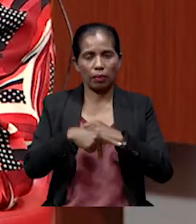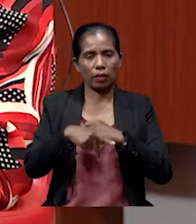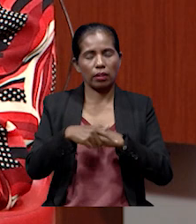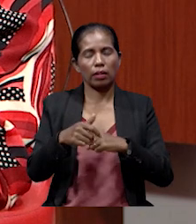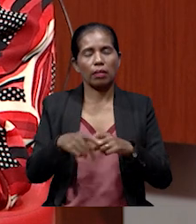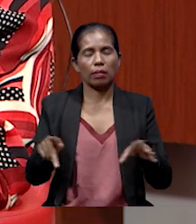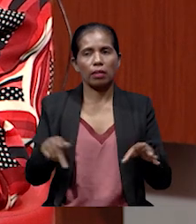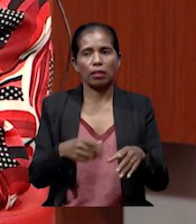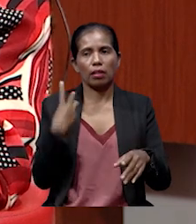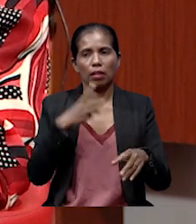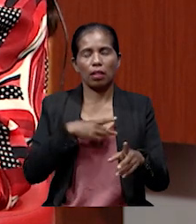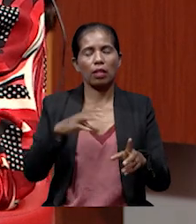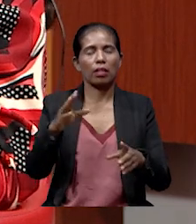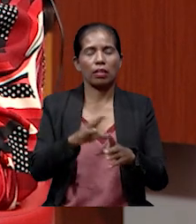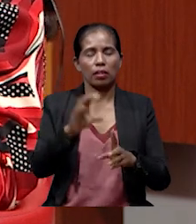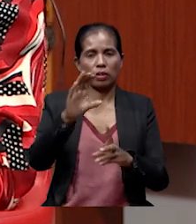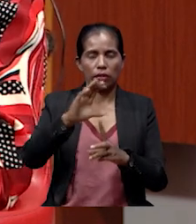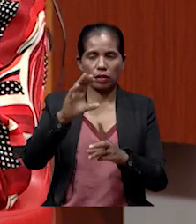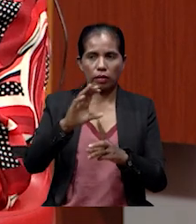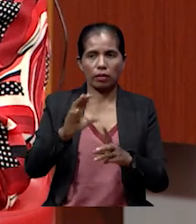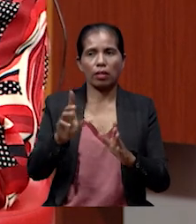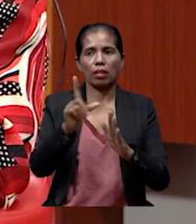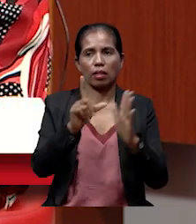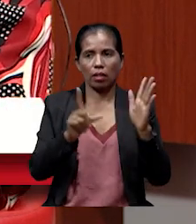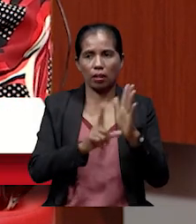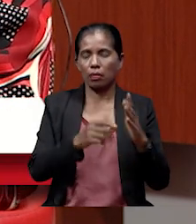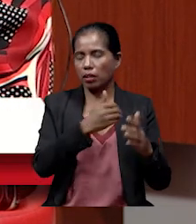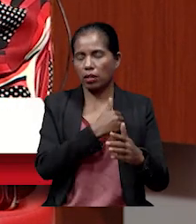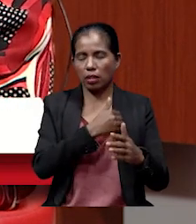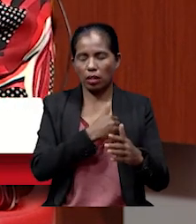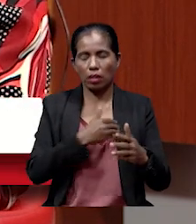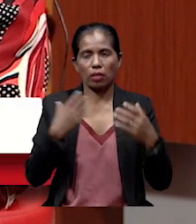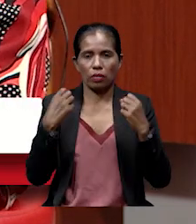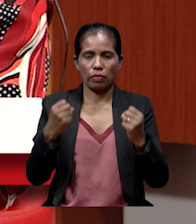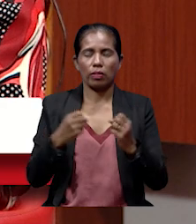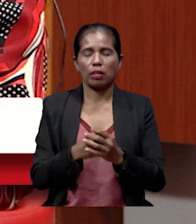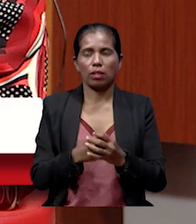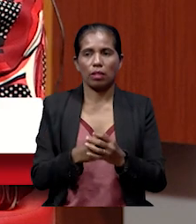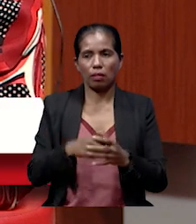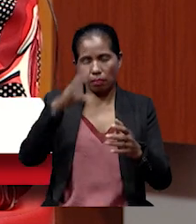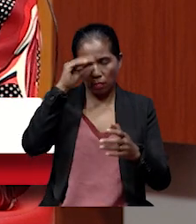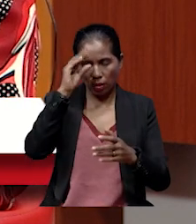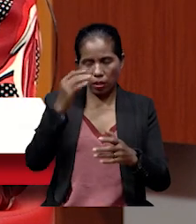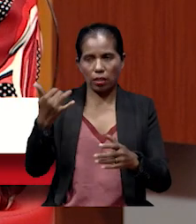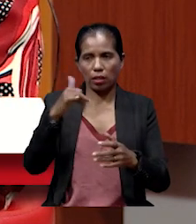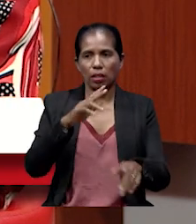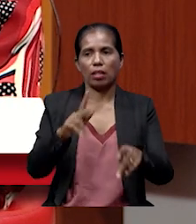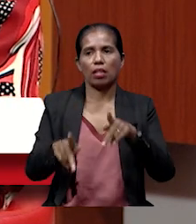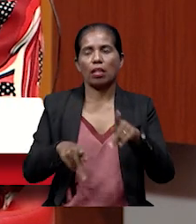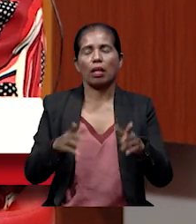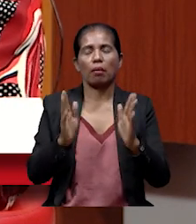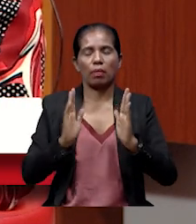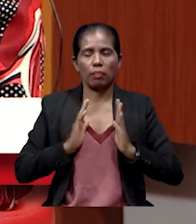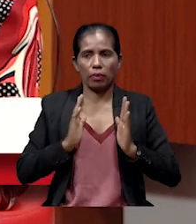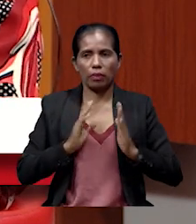cargo de chefia, lene parece lene mas se dá forte, tamba ida ne mas mane sira ou quase é ma bot sira